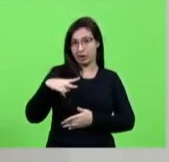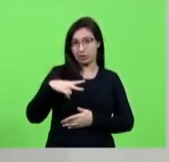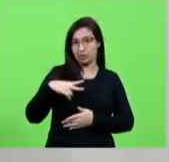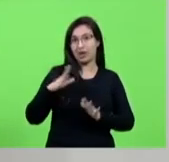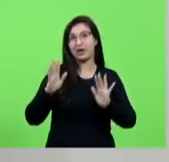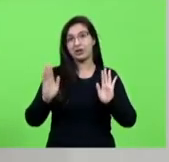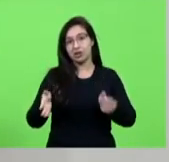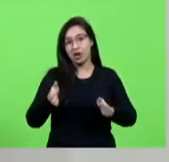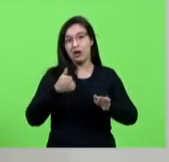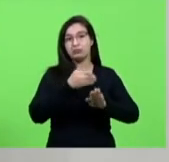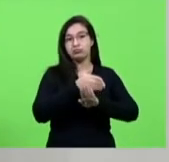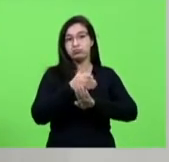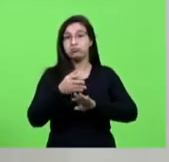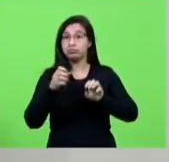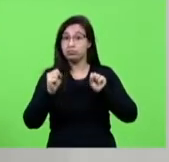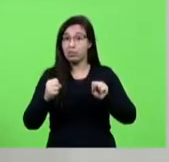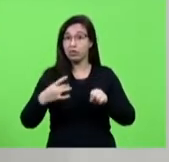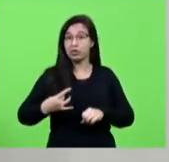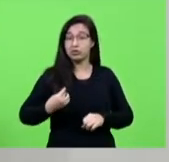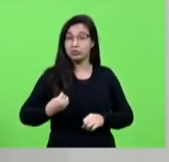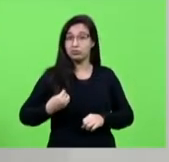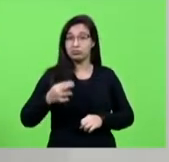Agora,